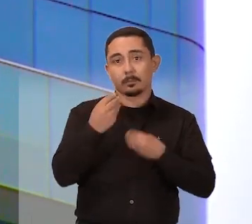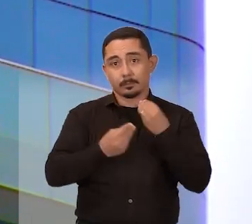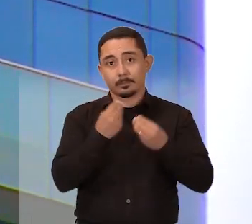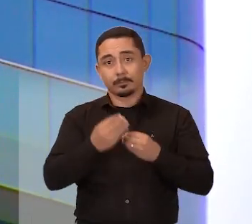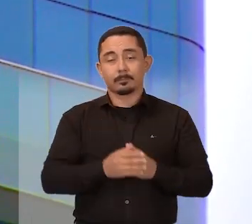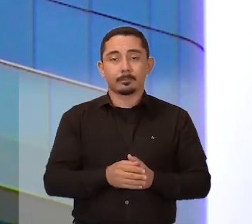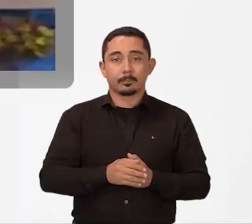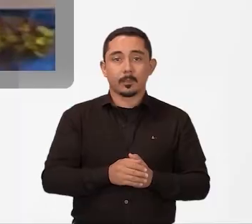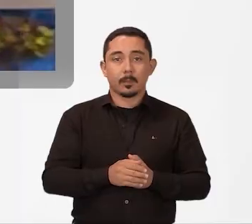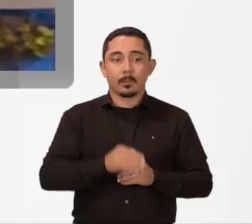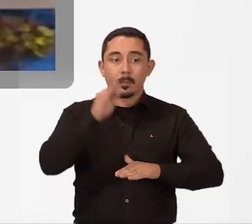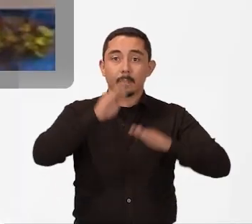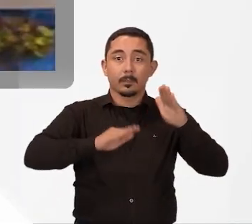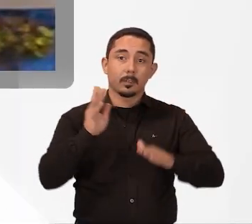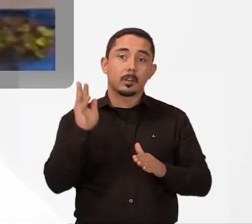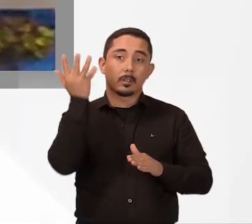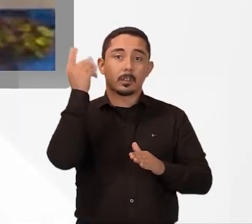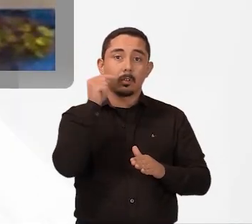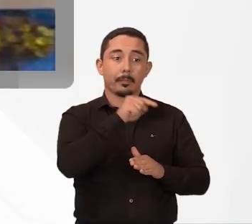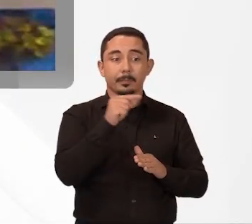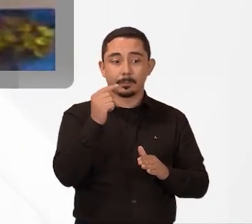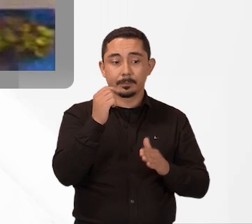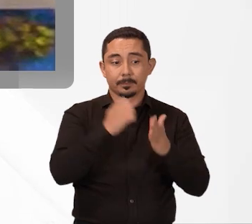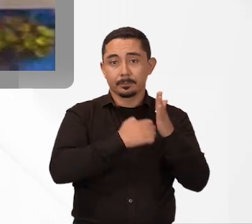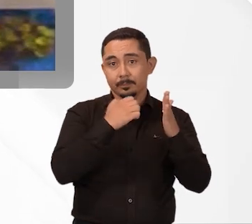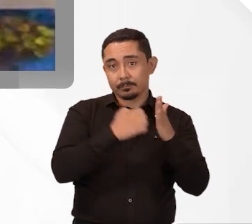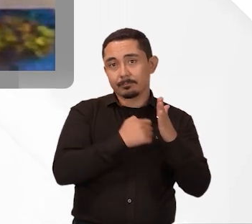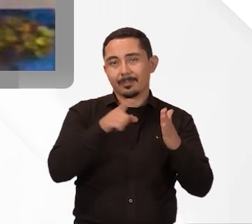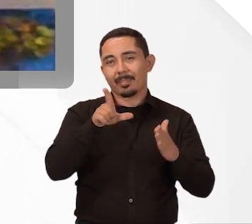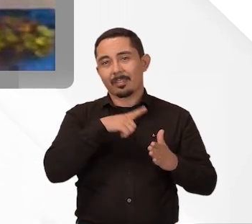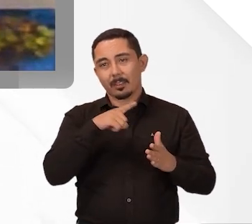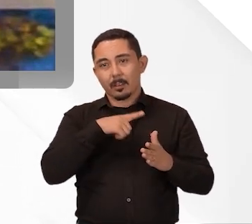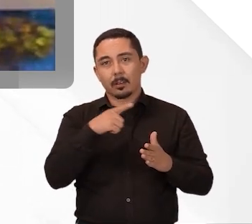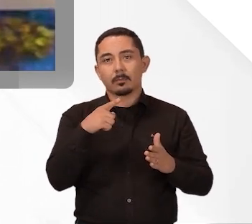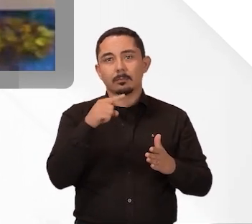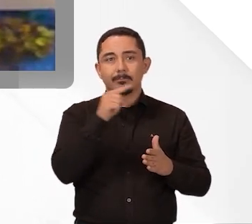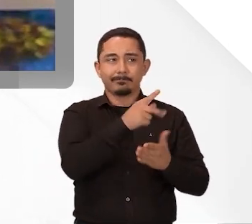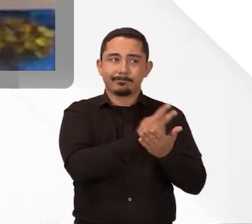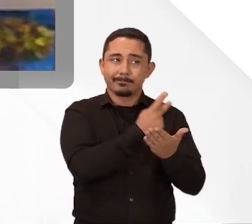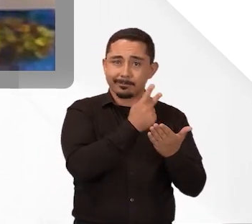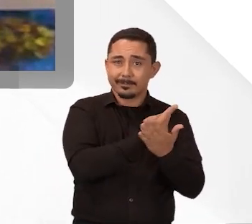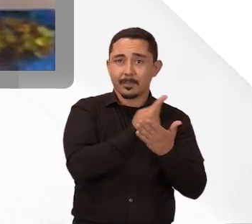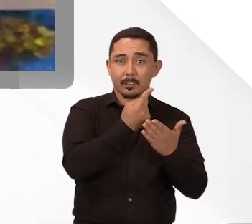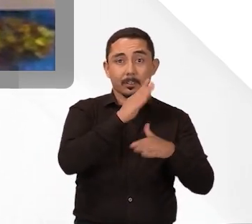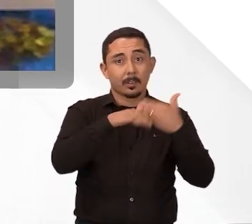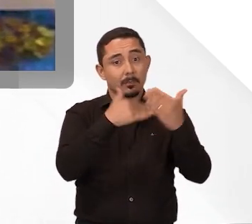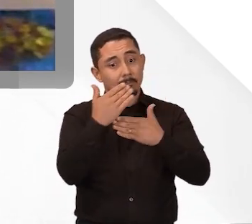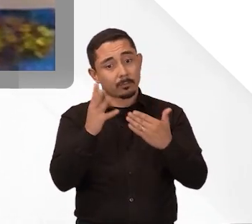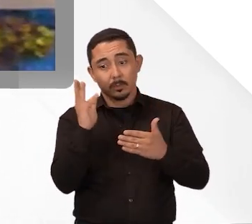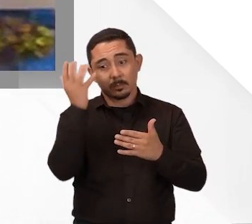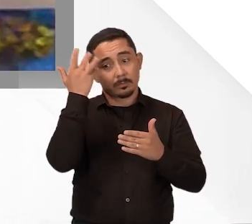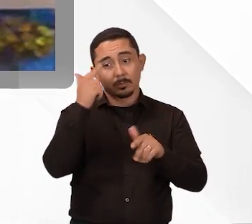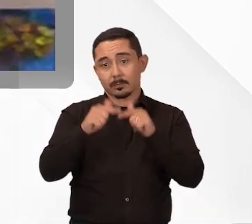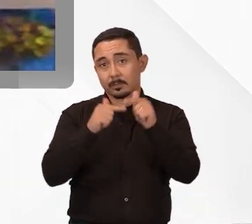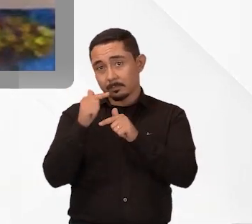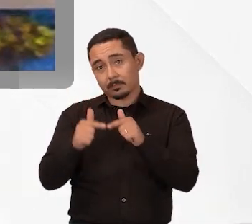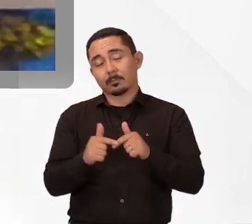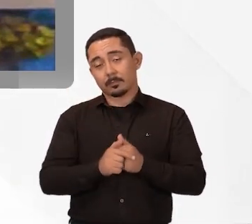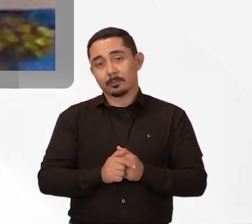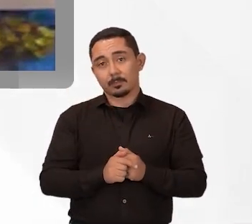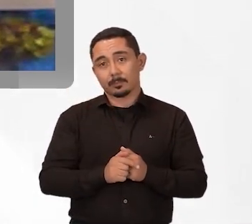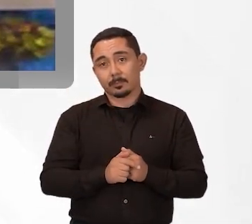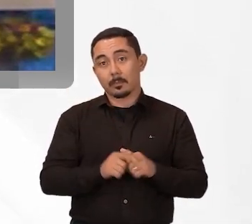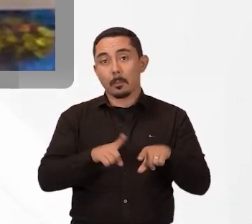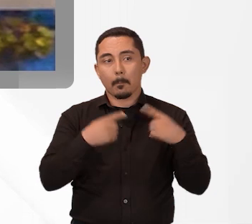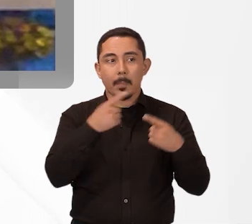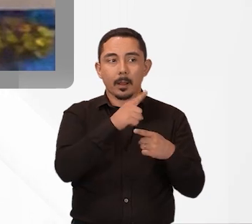de prevenção. Às vezes acontece de uma empresa ter uma irregularidade que gera um acidente do trabalho,